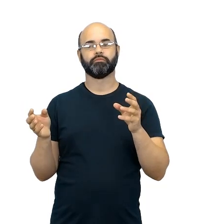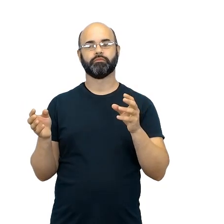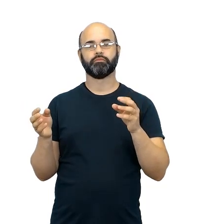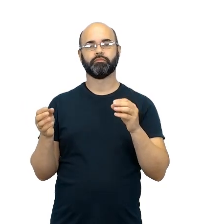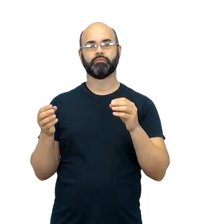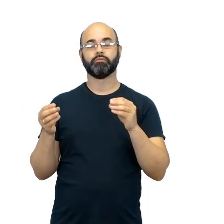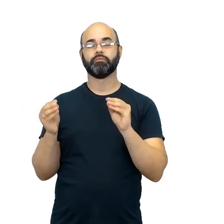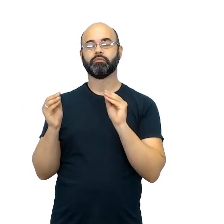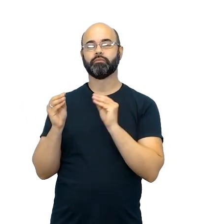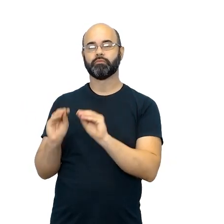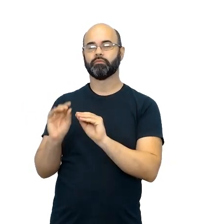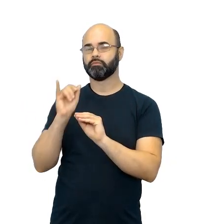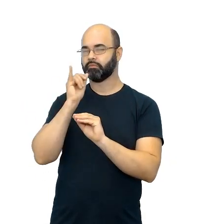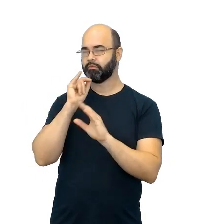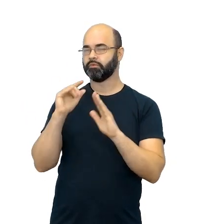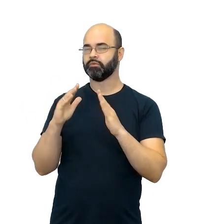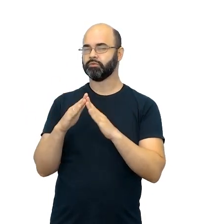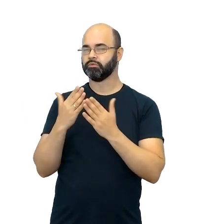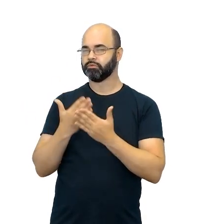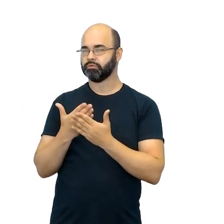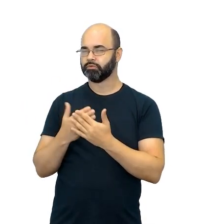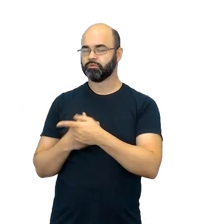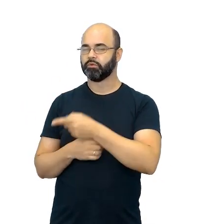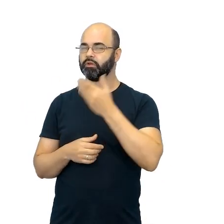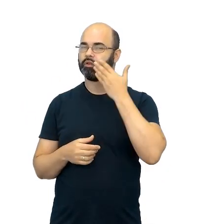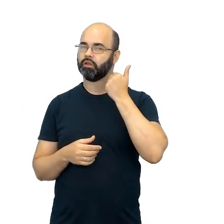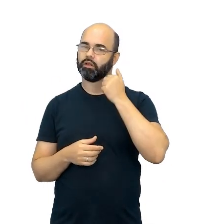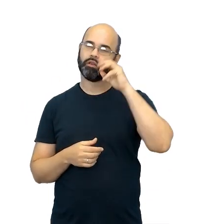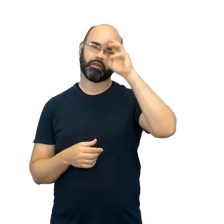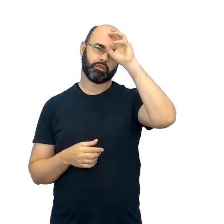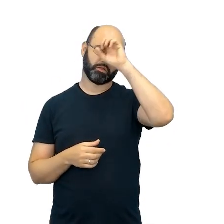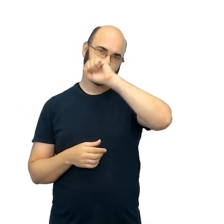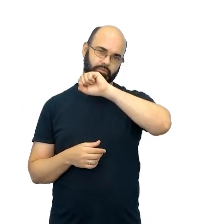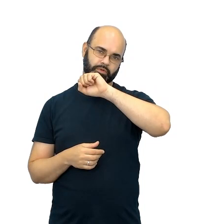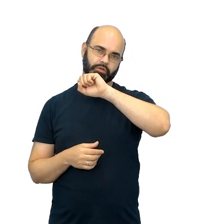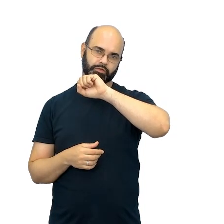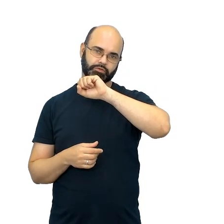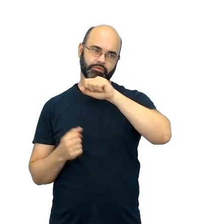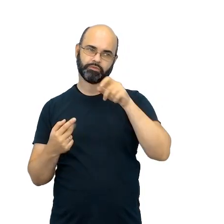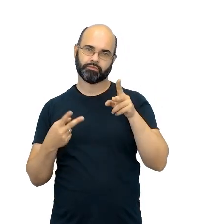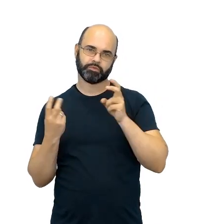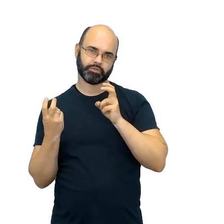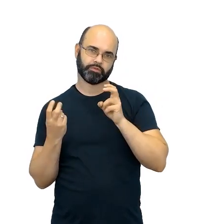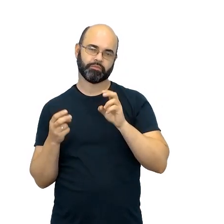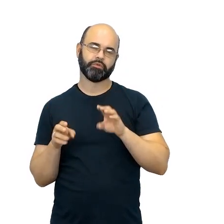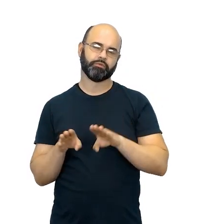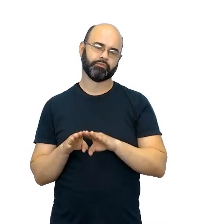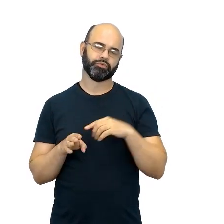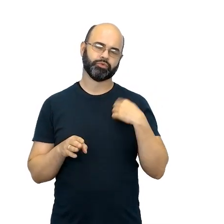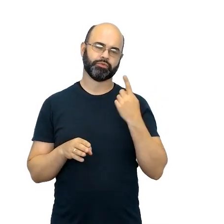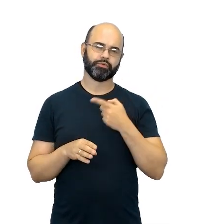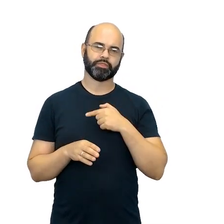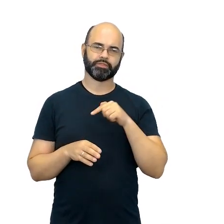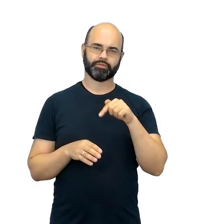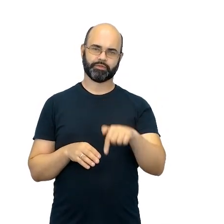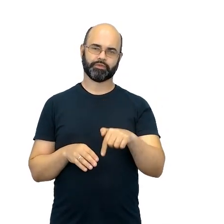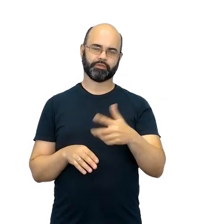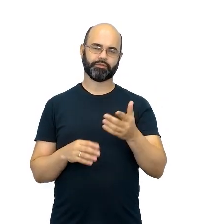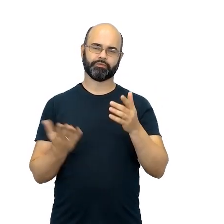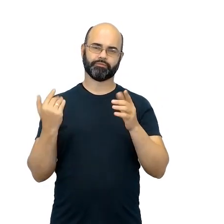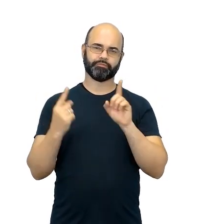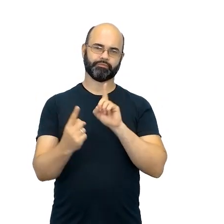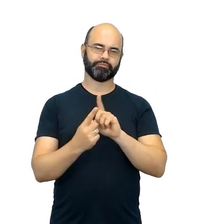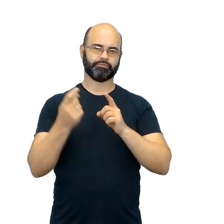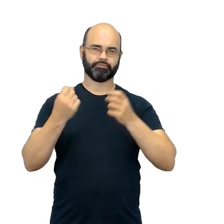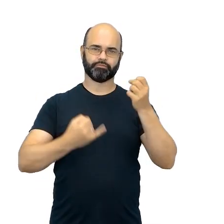experiência que a gente tem, dos relatos que vocês colocam nos formulários, né? Inclusive, né, nossa formação aqui não teve o link